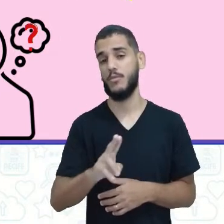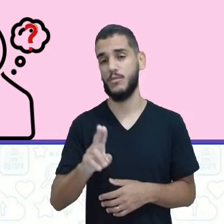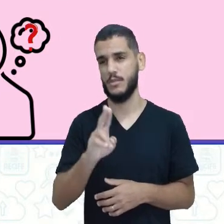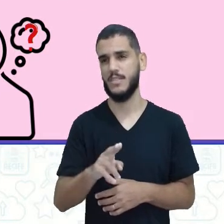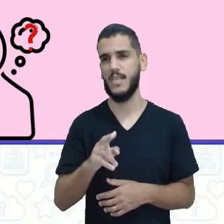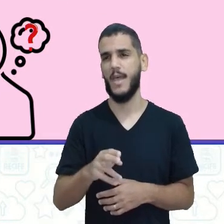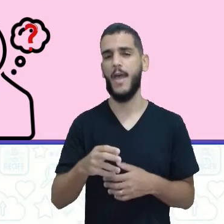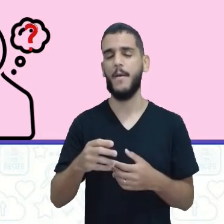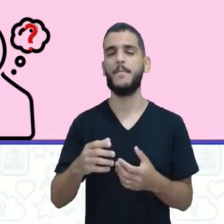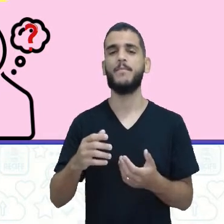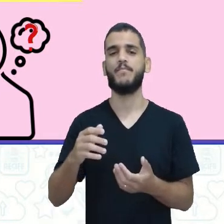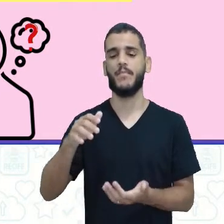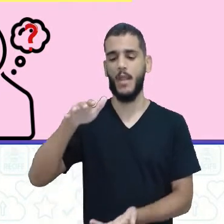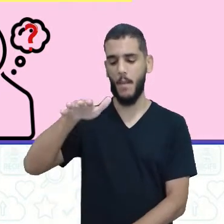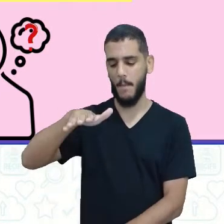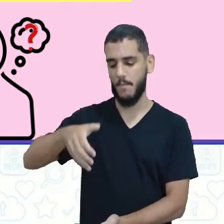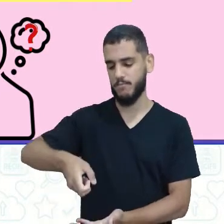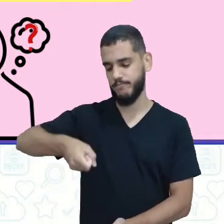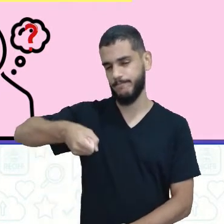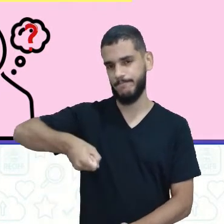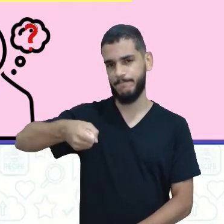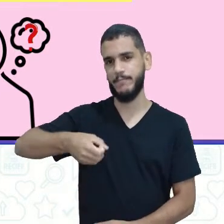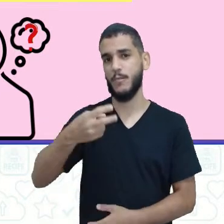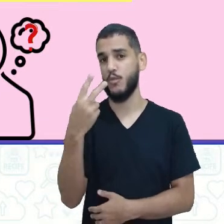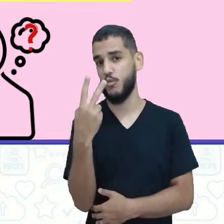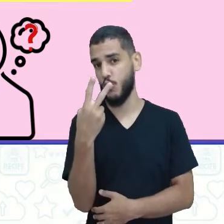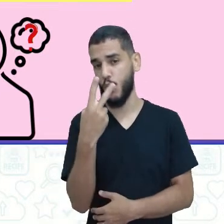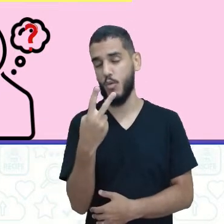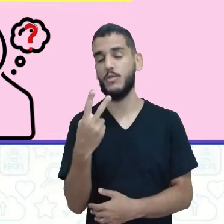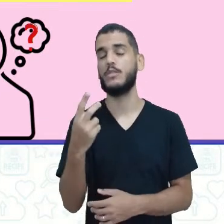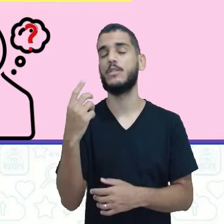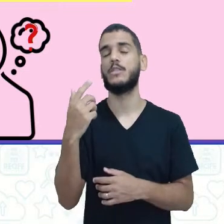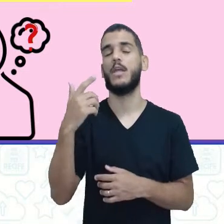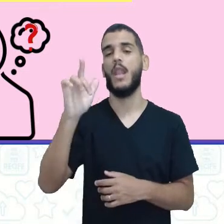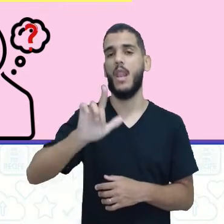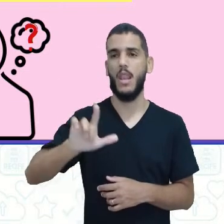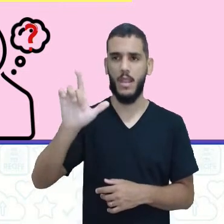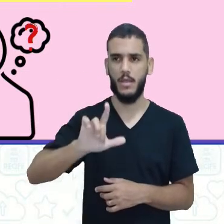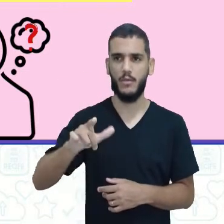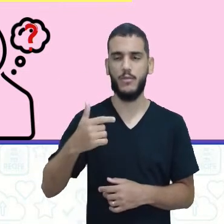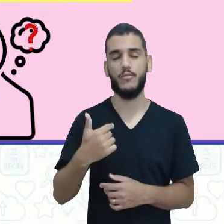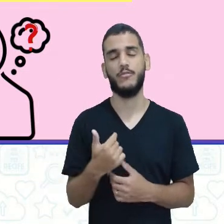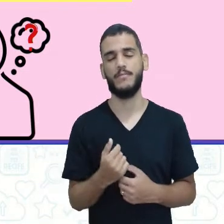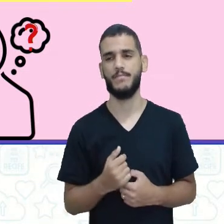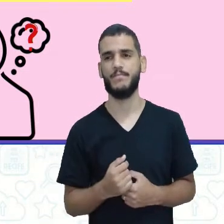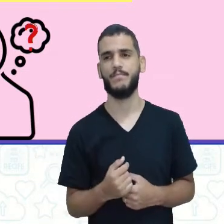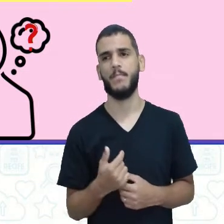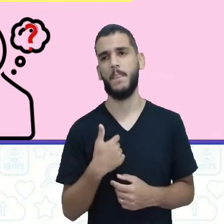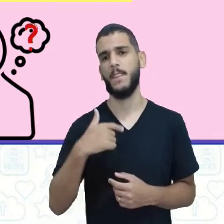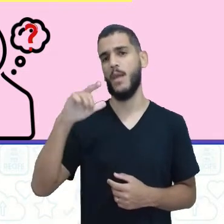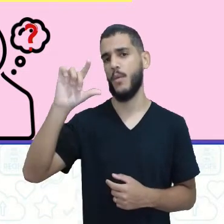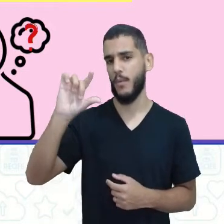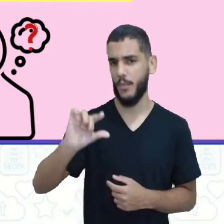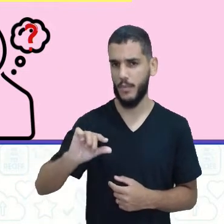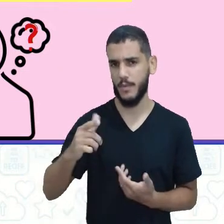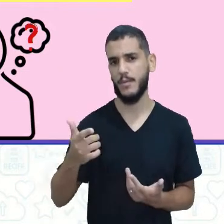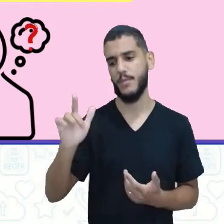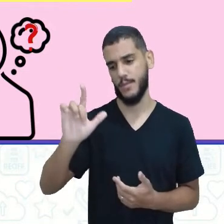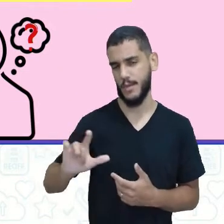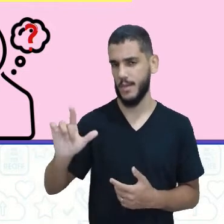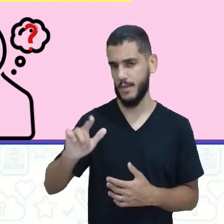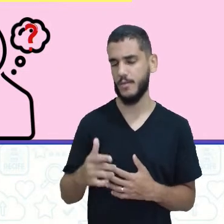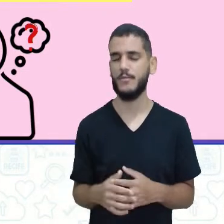2 litros, então eu estou diminuindo a quantidade de litros, né? Cada galão só tem 2